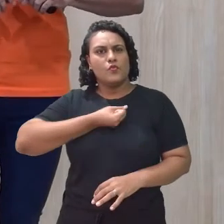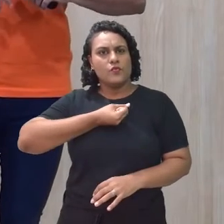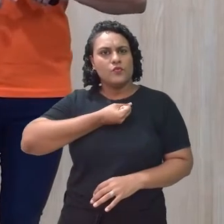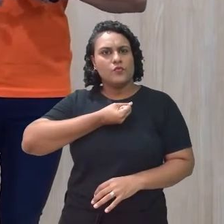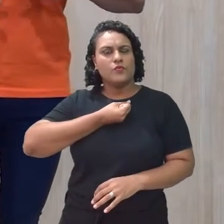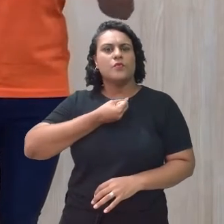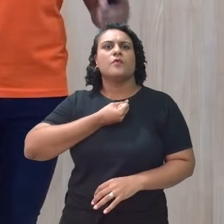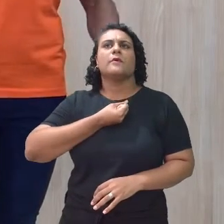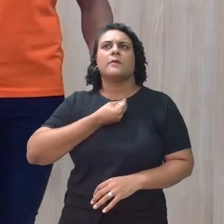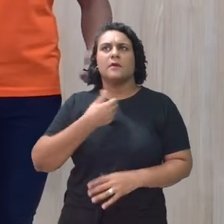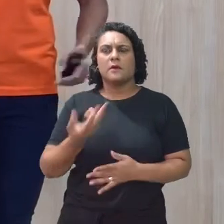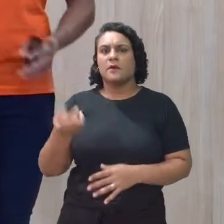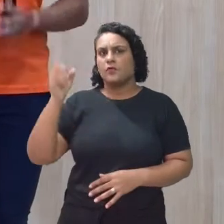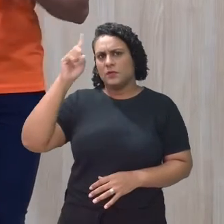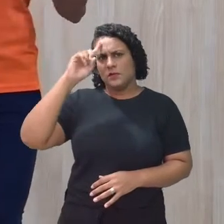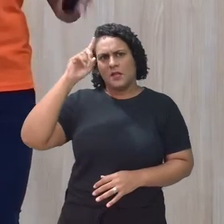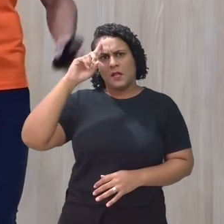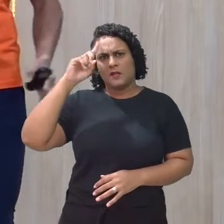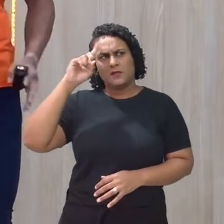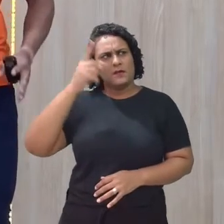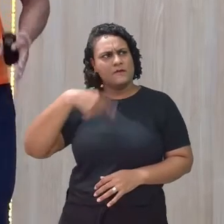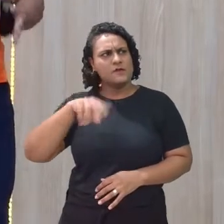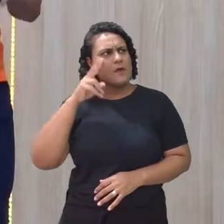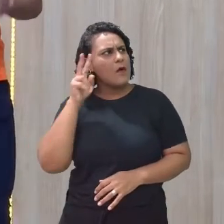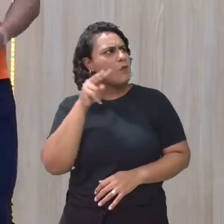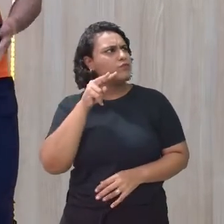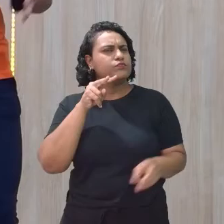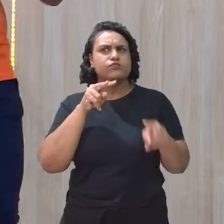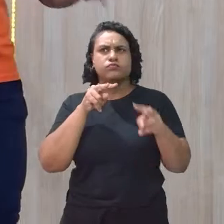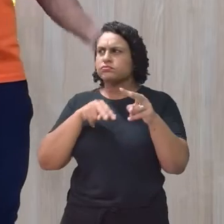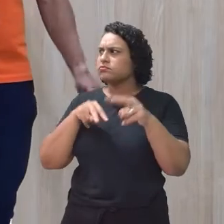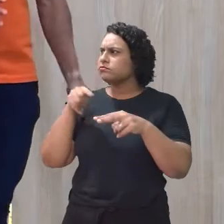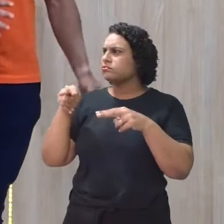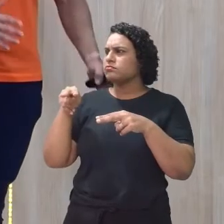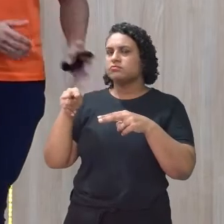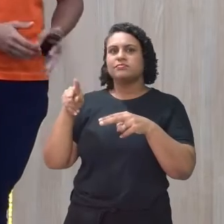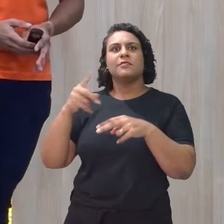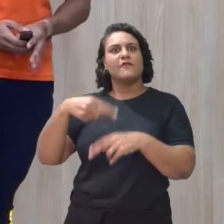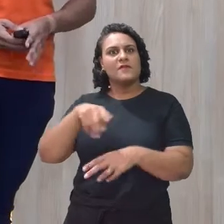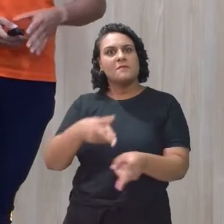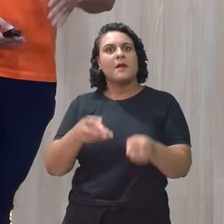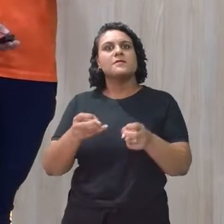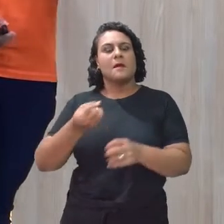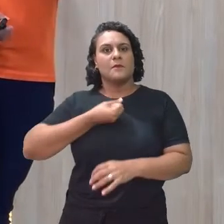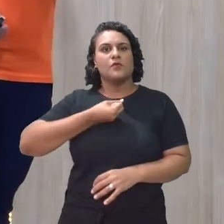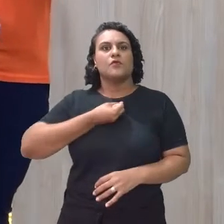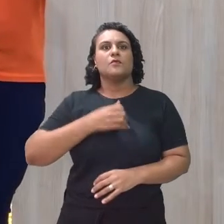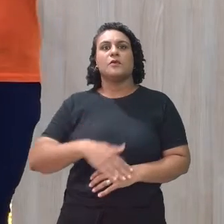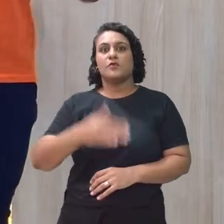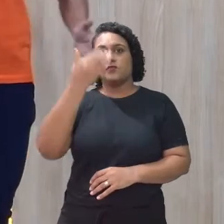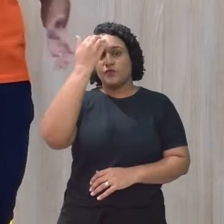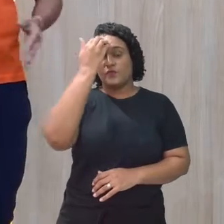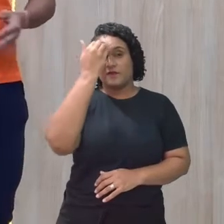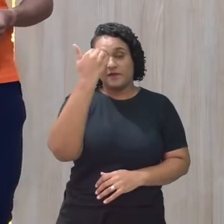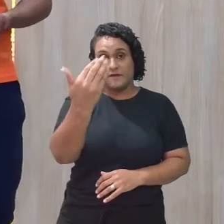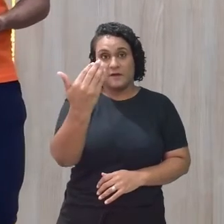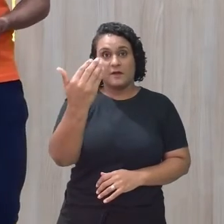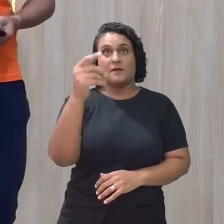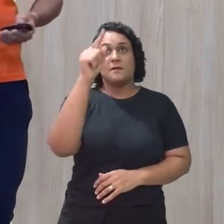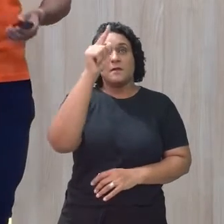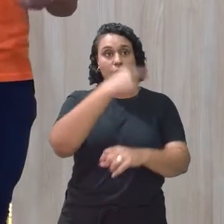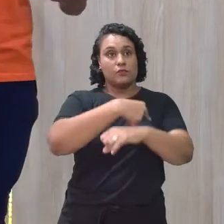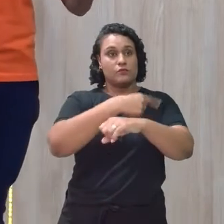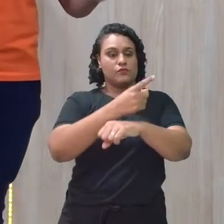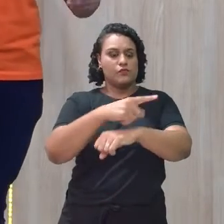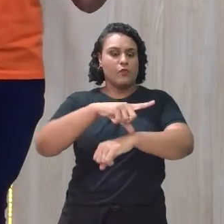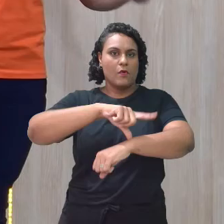está no seu dia a dia. Para onde você olha, você vê números, certo? Eu estou aqui de frente para um relógio que